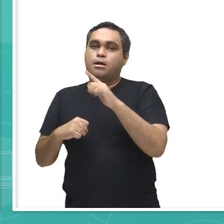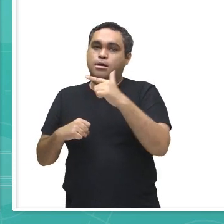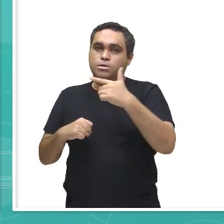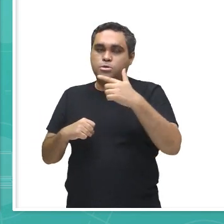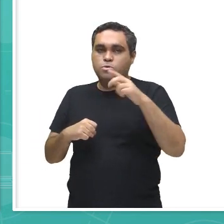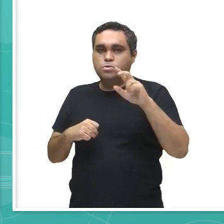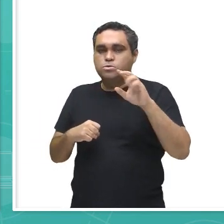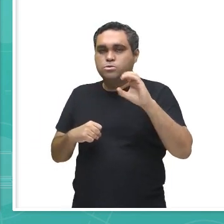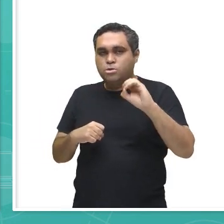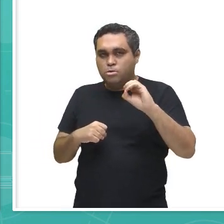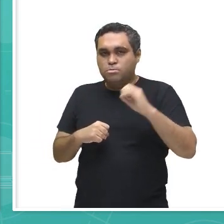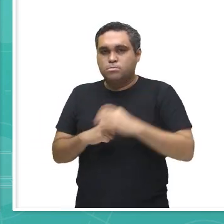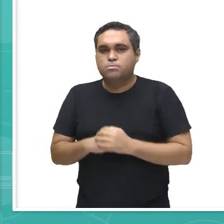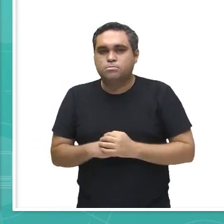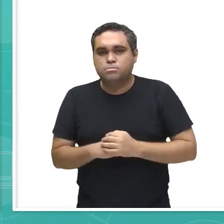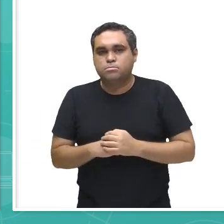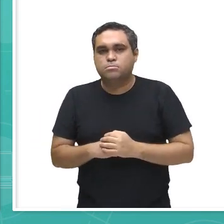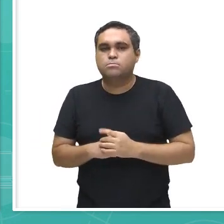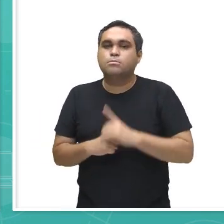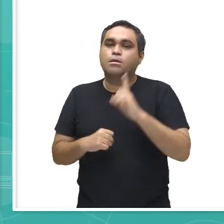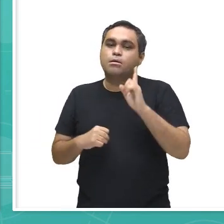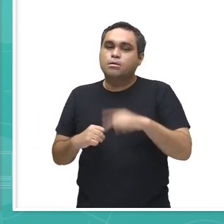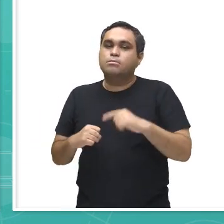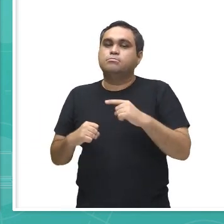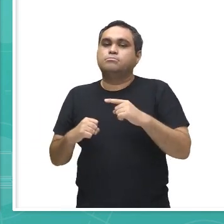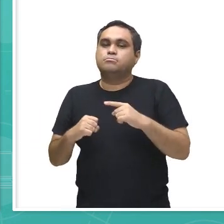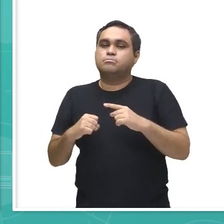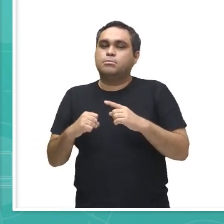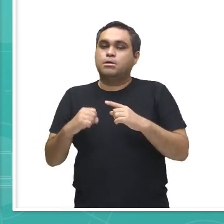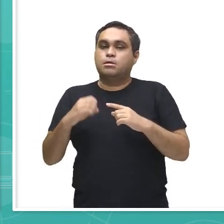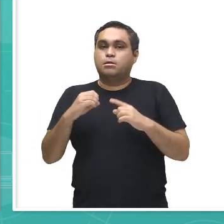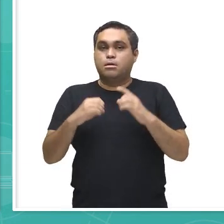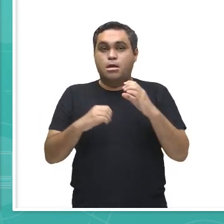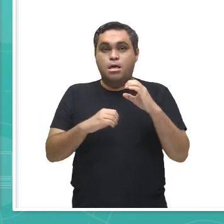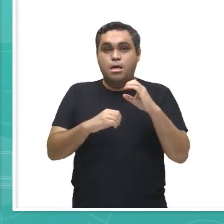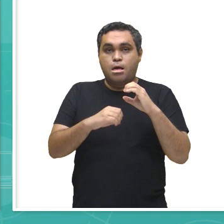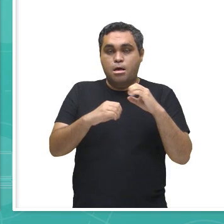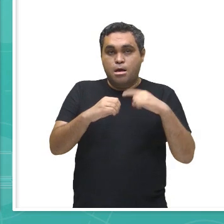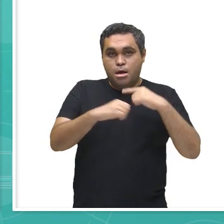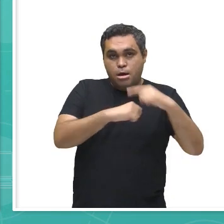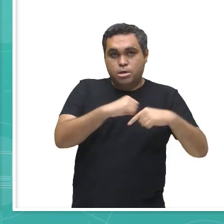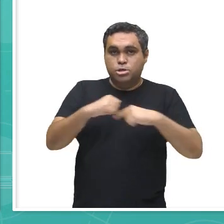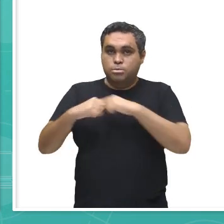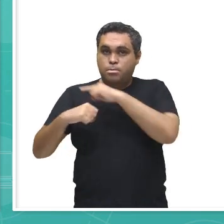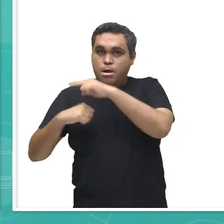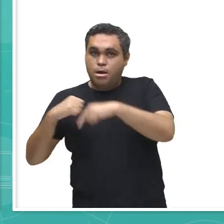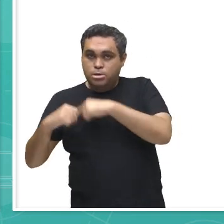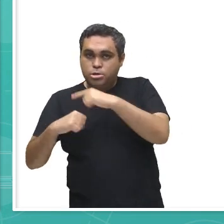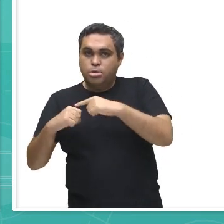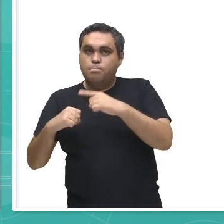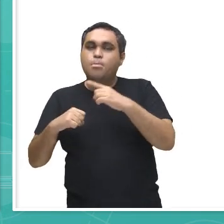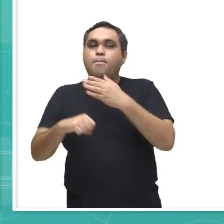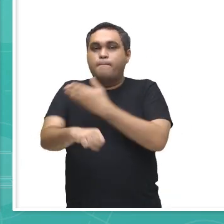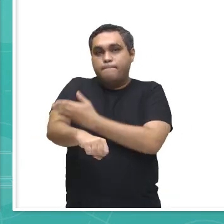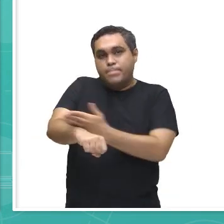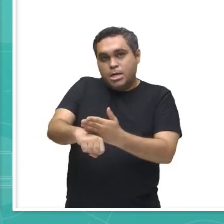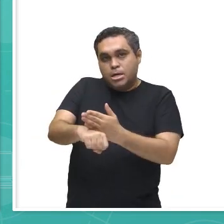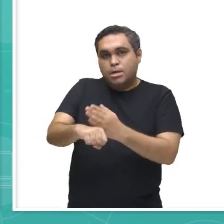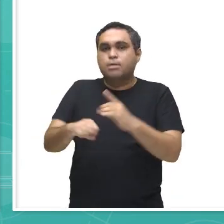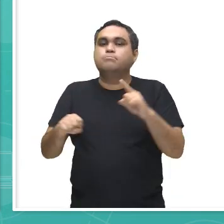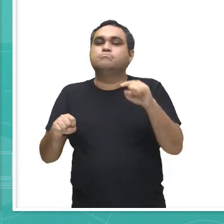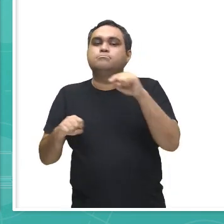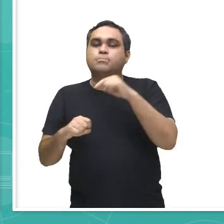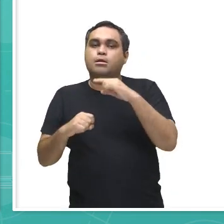H2O. 2 átomos de hidrogênio, bolinhas branquinhas, para um átomo de oxigênio, que é essa bolinha vermelha bem ao